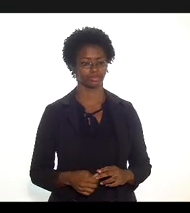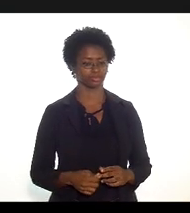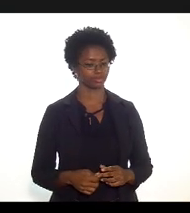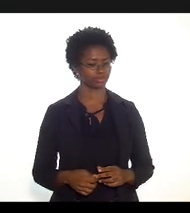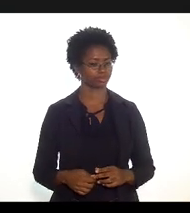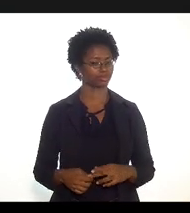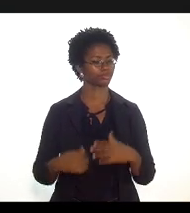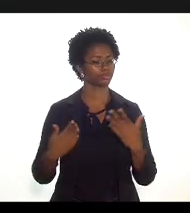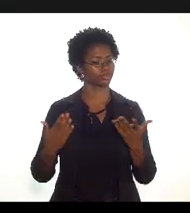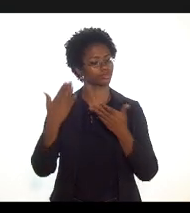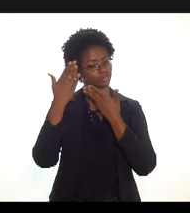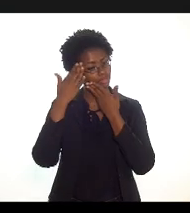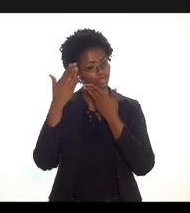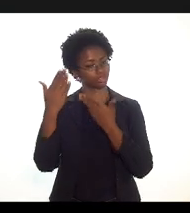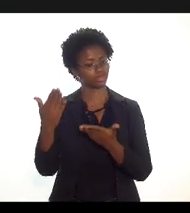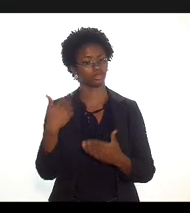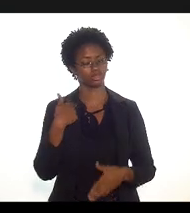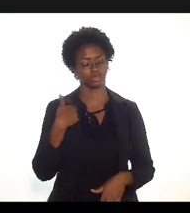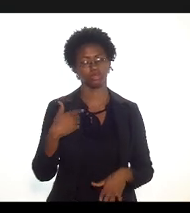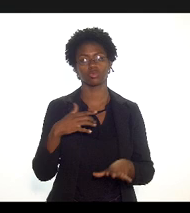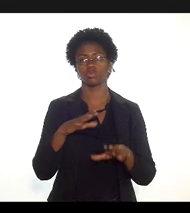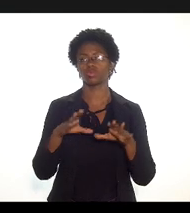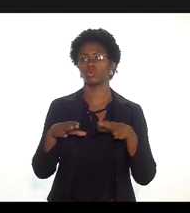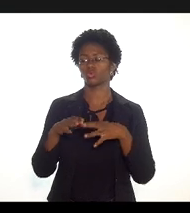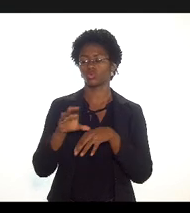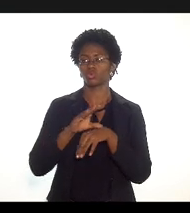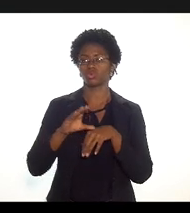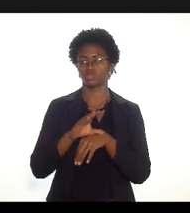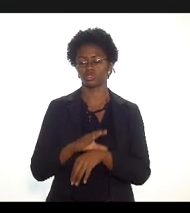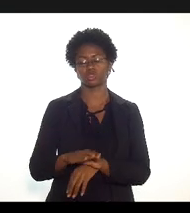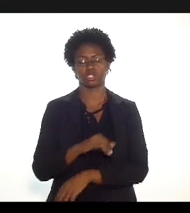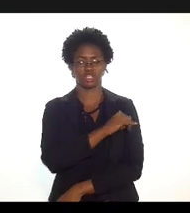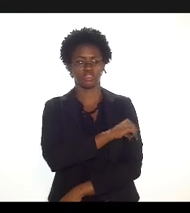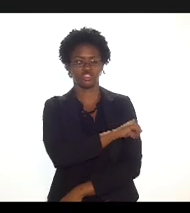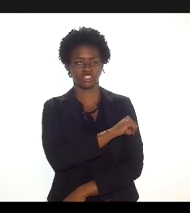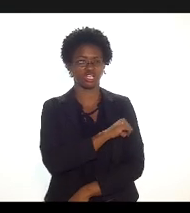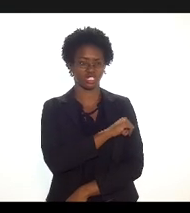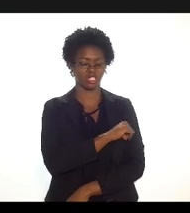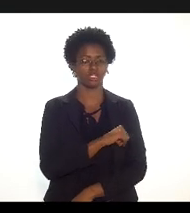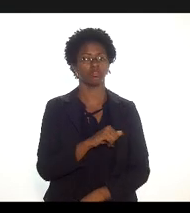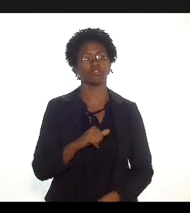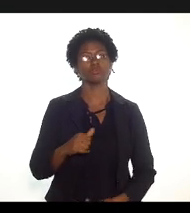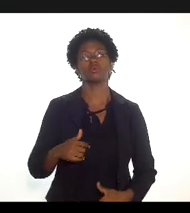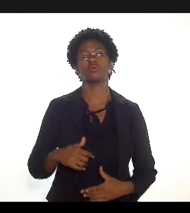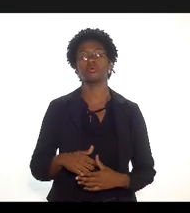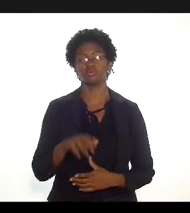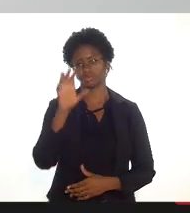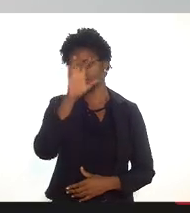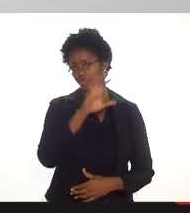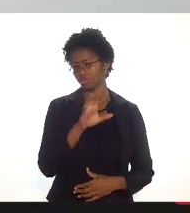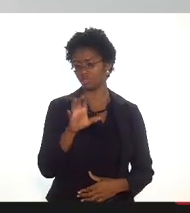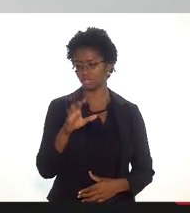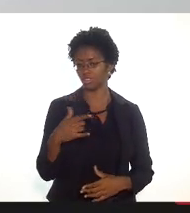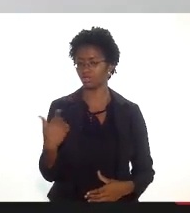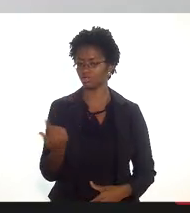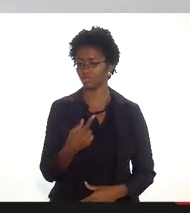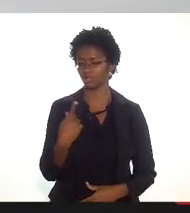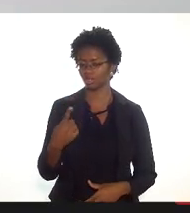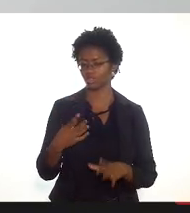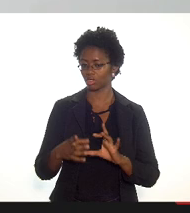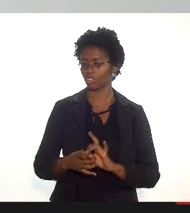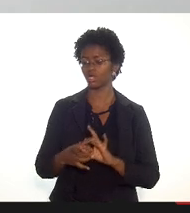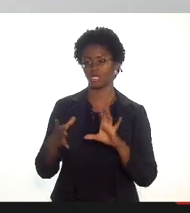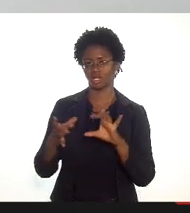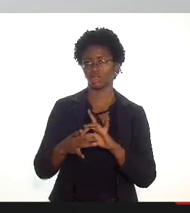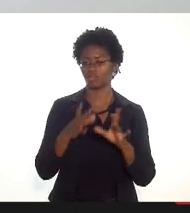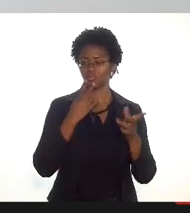Eu agradeço, enquanto Conselho Regional de Enfermagem, nós nos colocamos à disposição dessa seleta comissão, aí junto com os